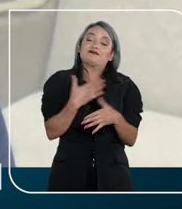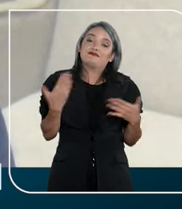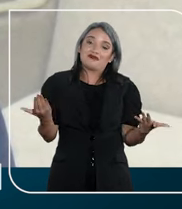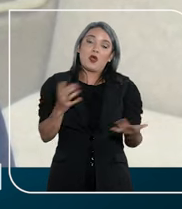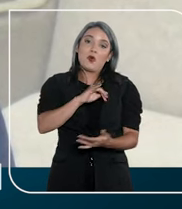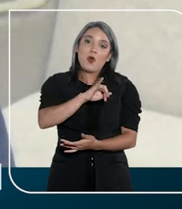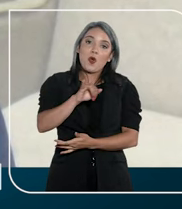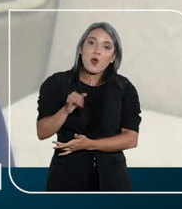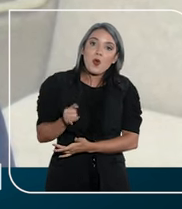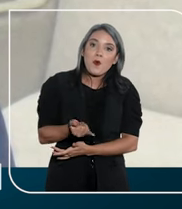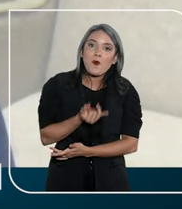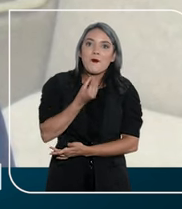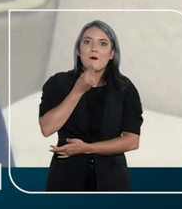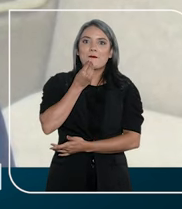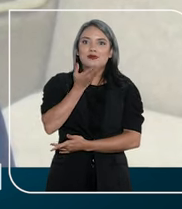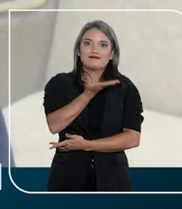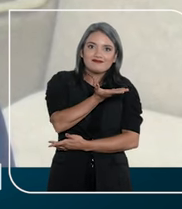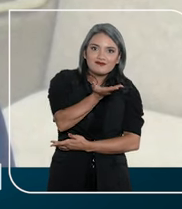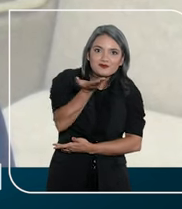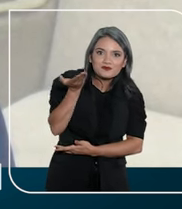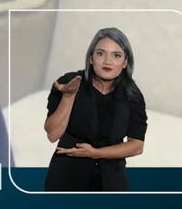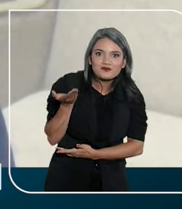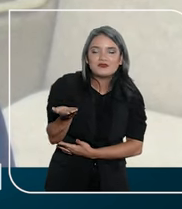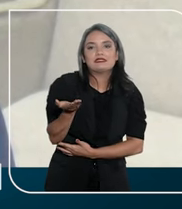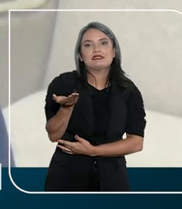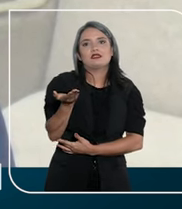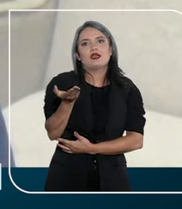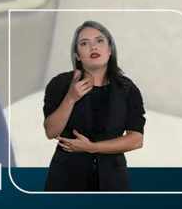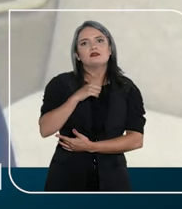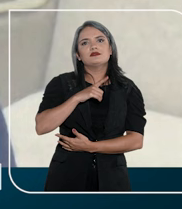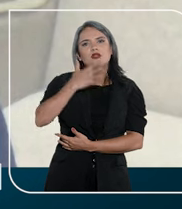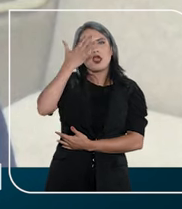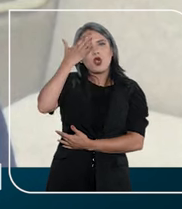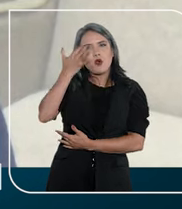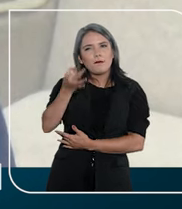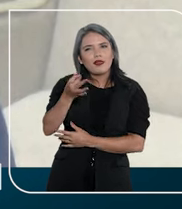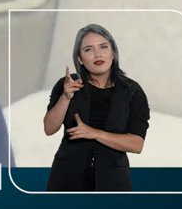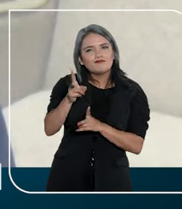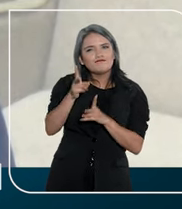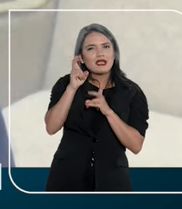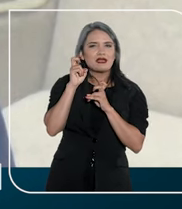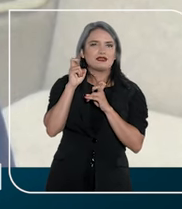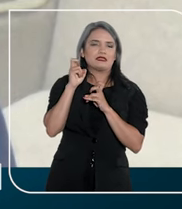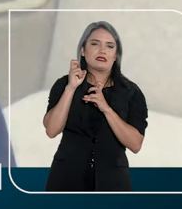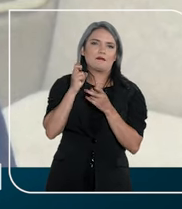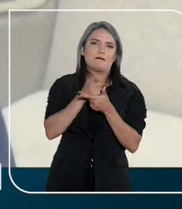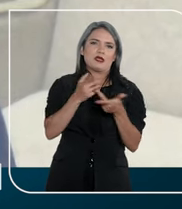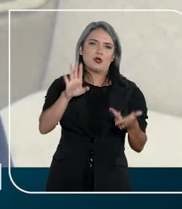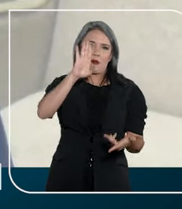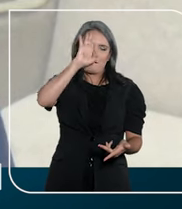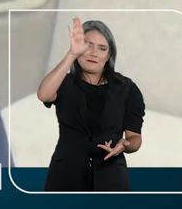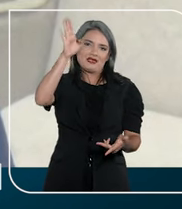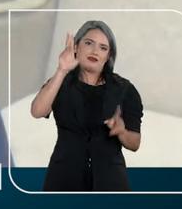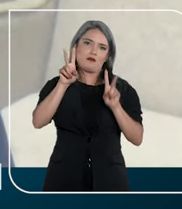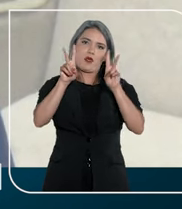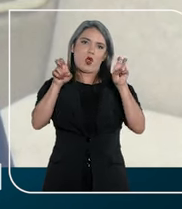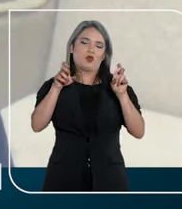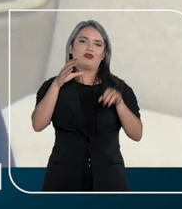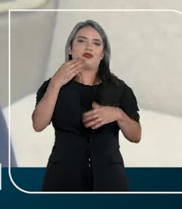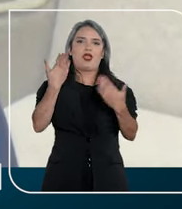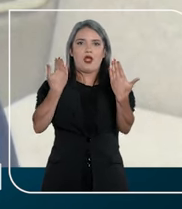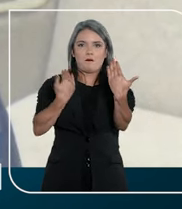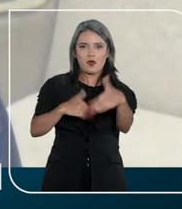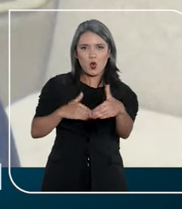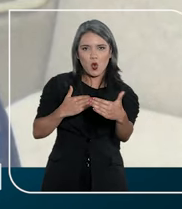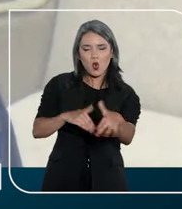oportunidade do público ter uma compreensão das principais discussões que giram em torno do concurso público, que eu